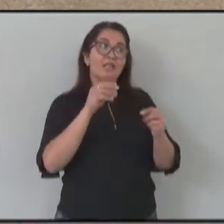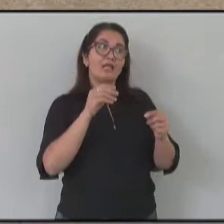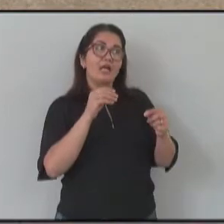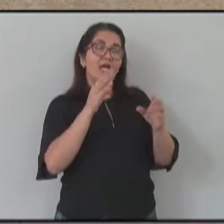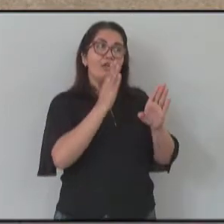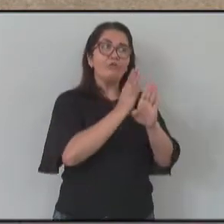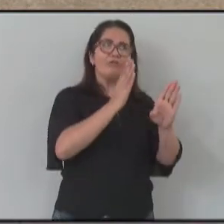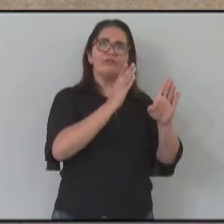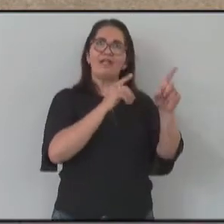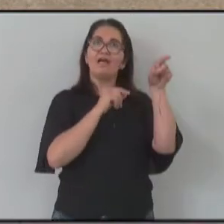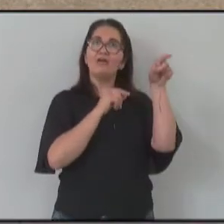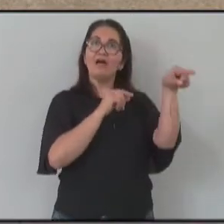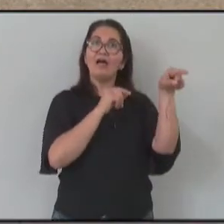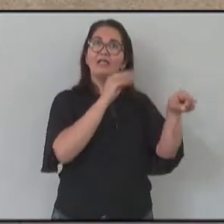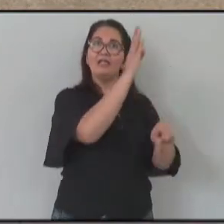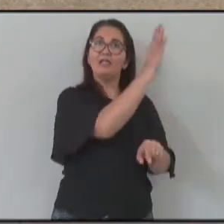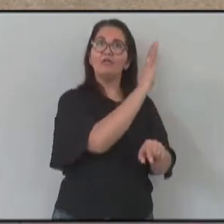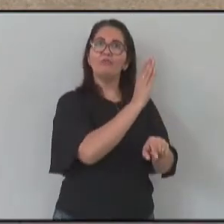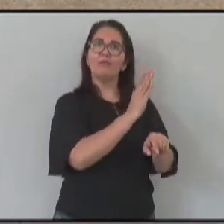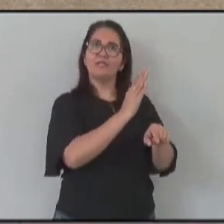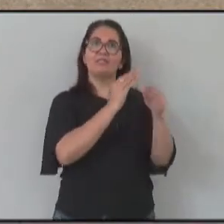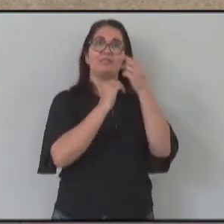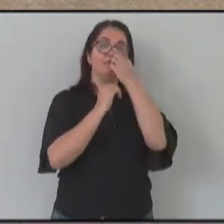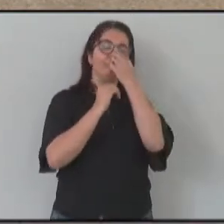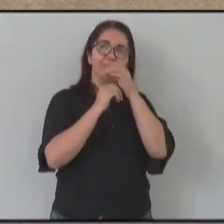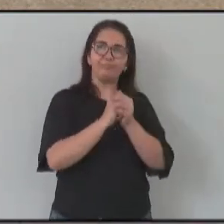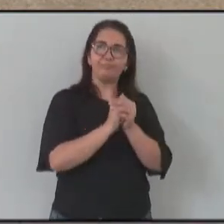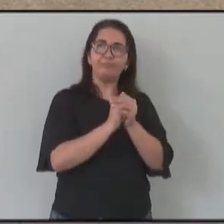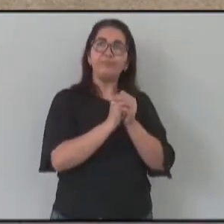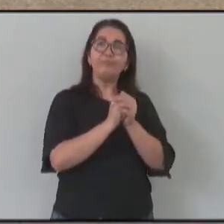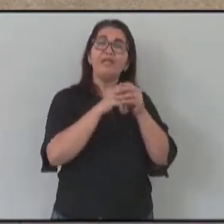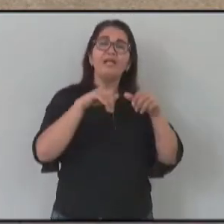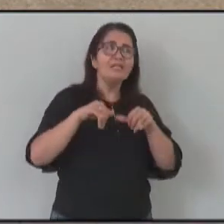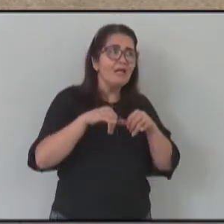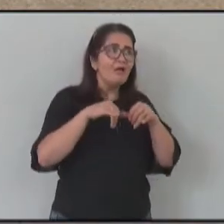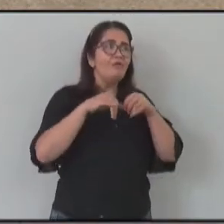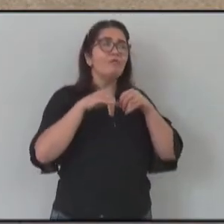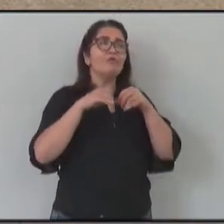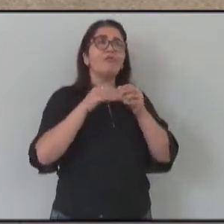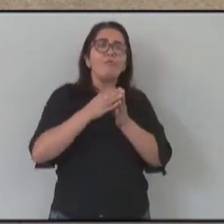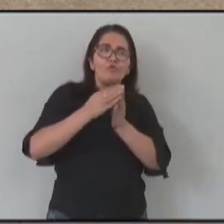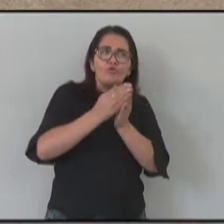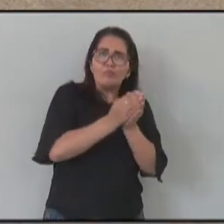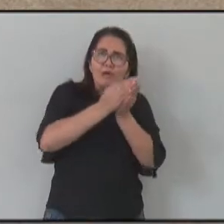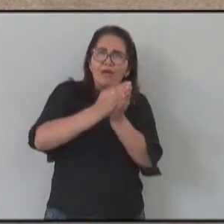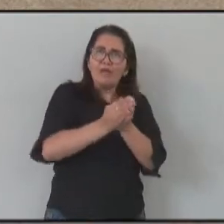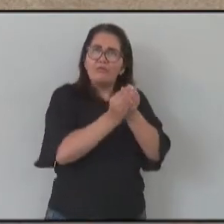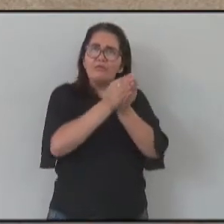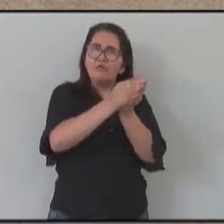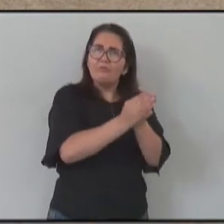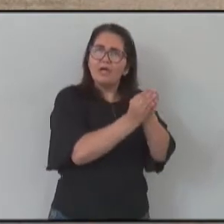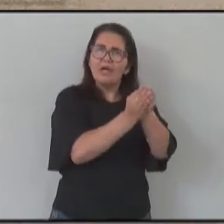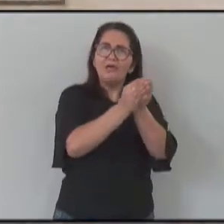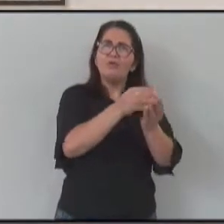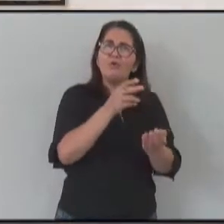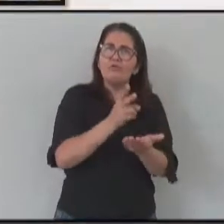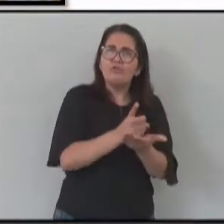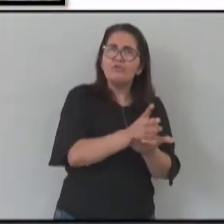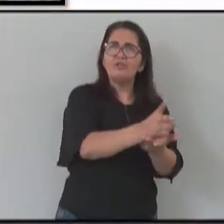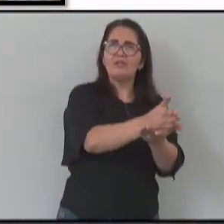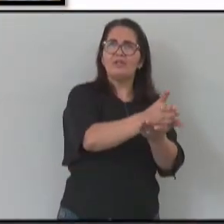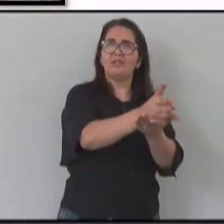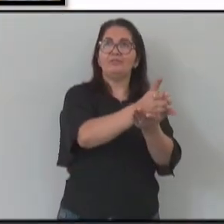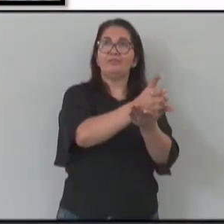Ali, eles resolvem navegar um pouco mais e o que eles encontram? Eles encontram esse